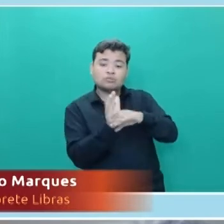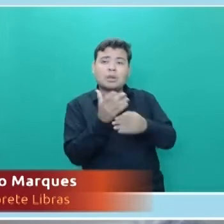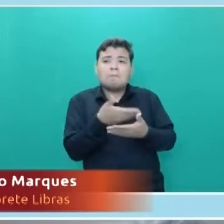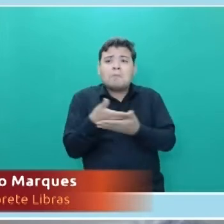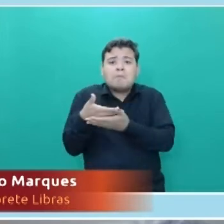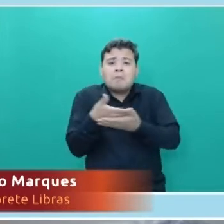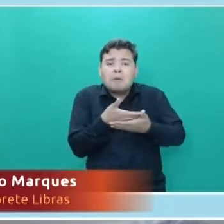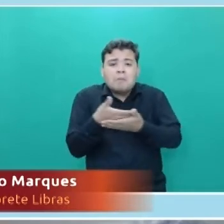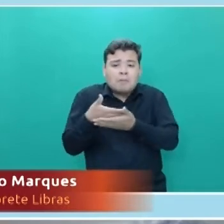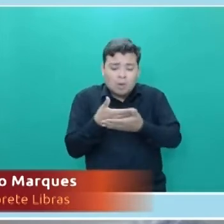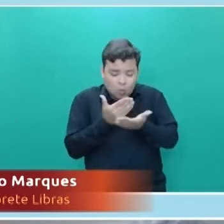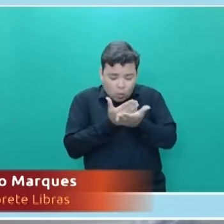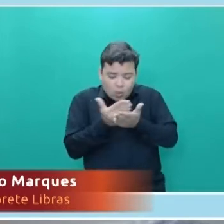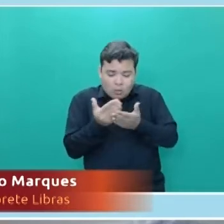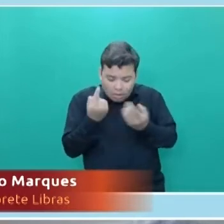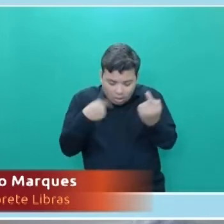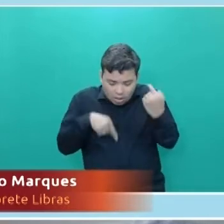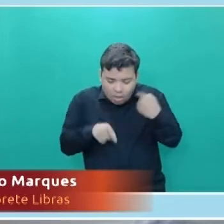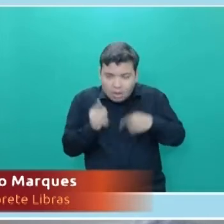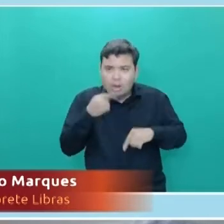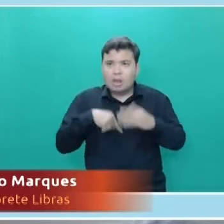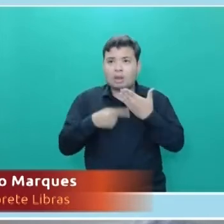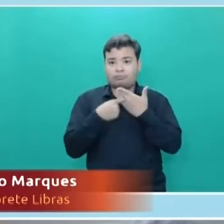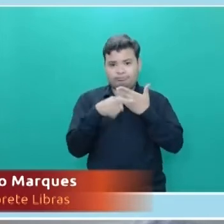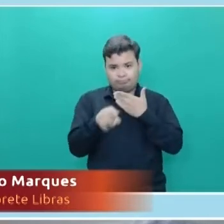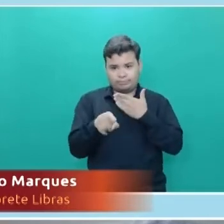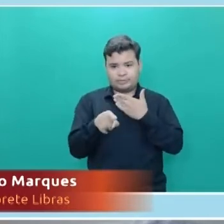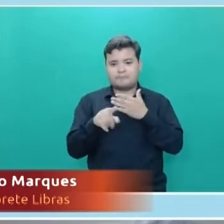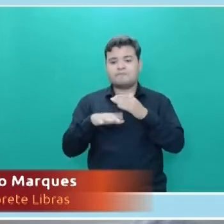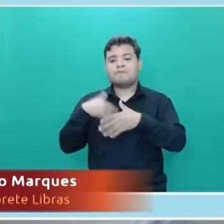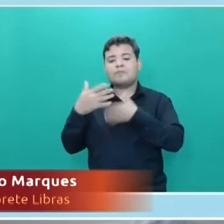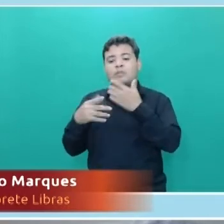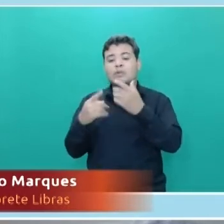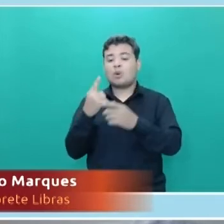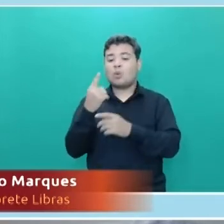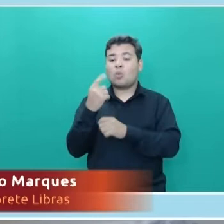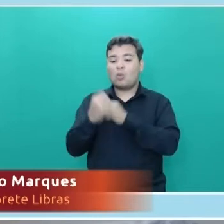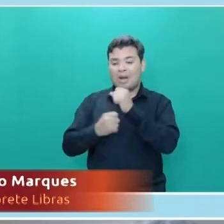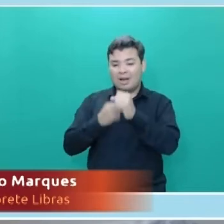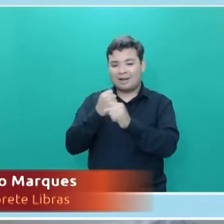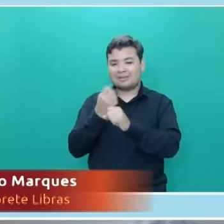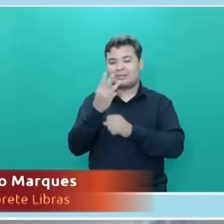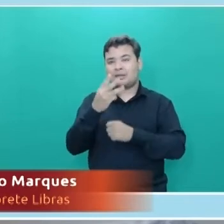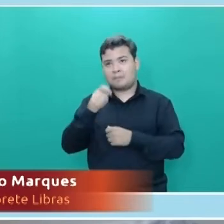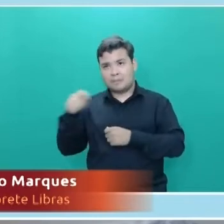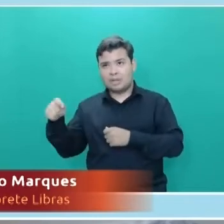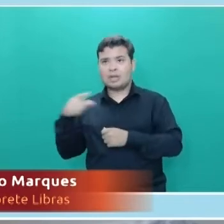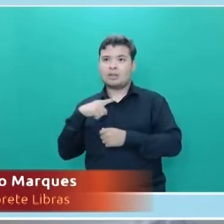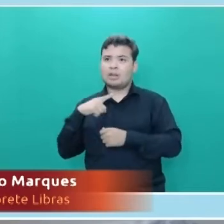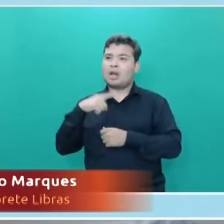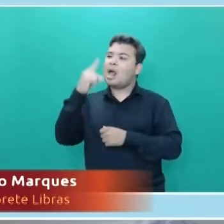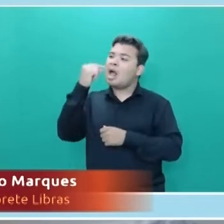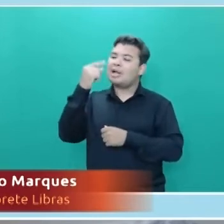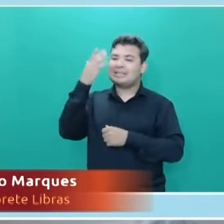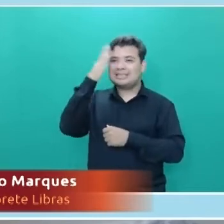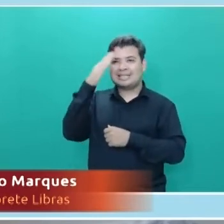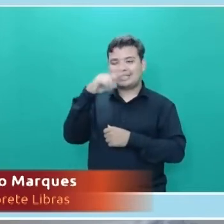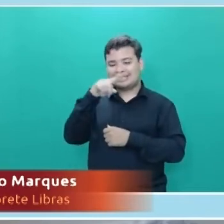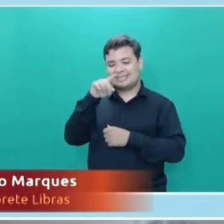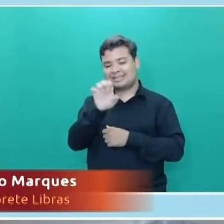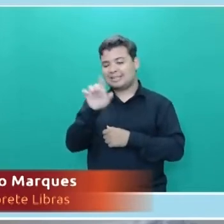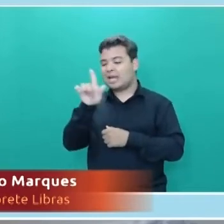os reforços, com 1 ano e 3 meses, que já é com a vacina do Zé Gotinha, né? É uma vacina diferente da